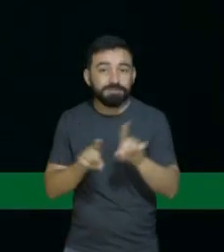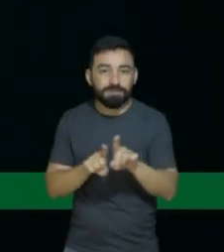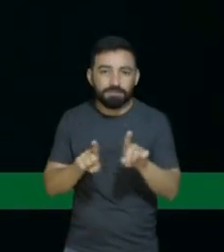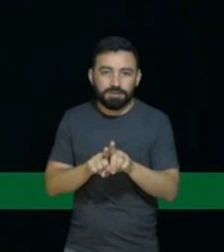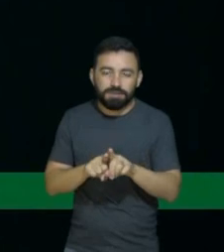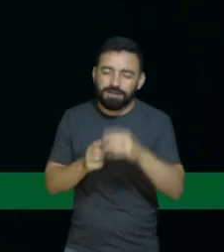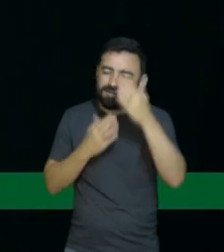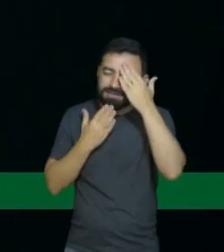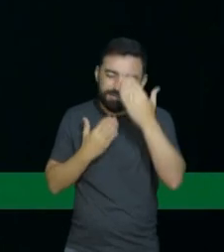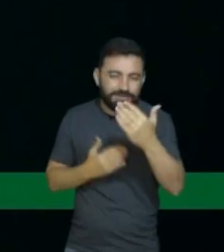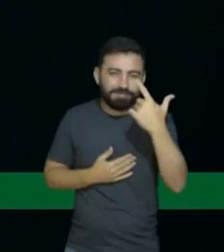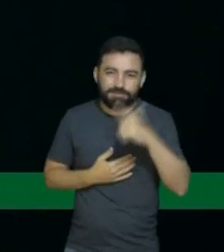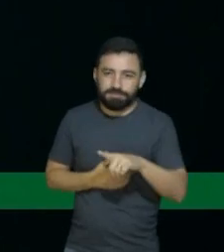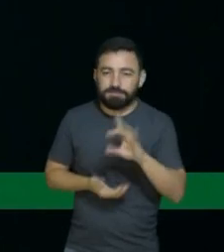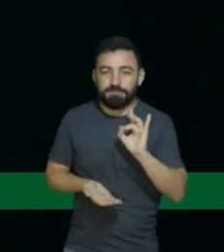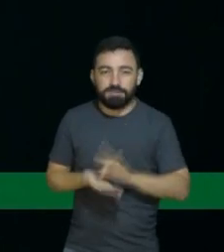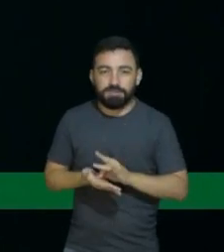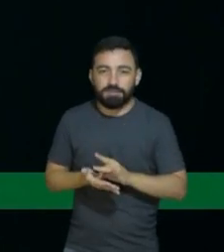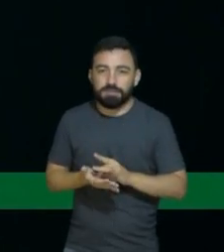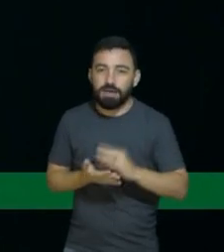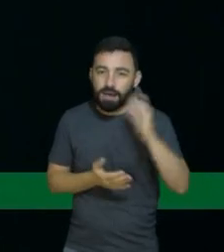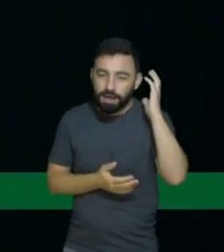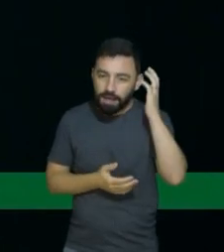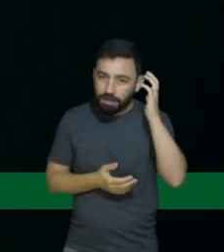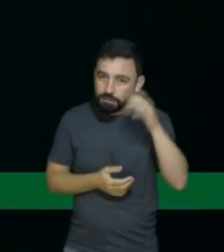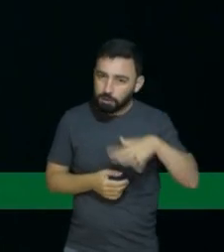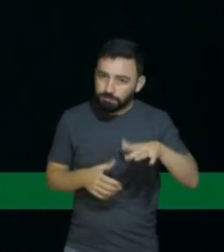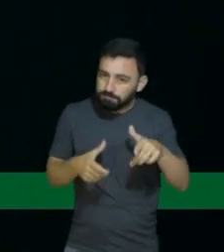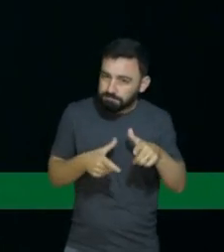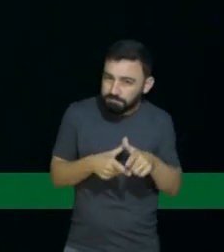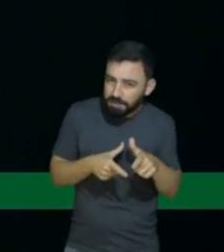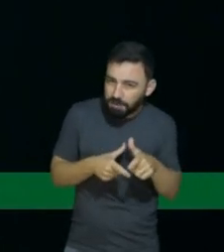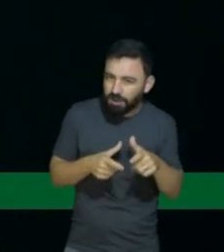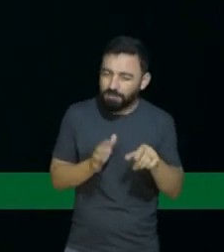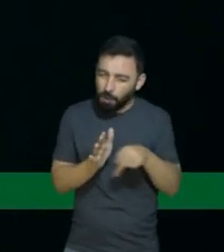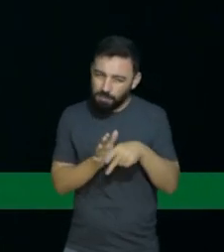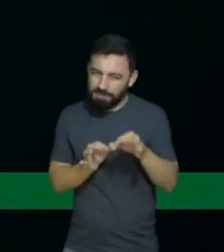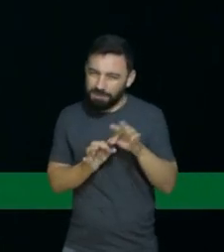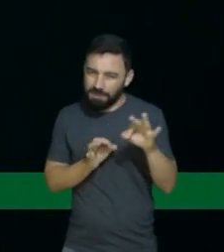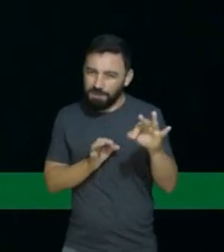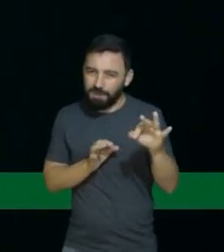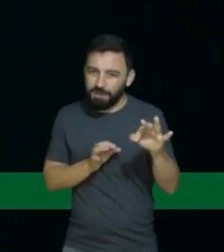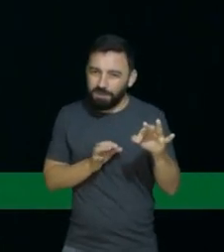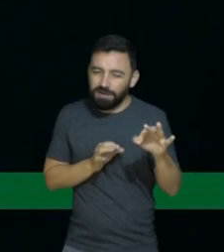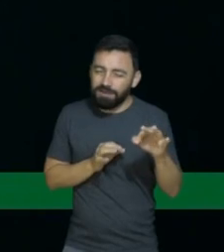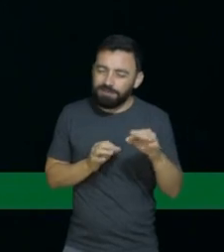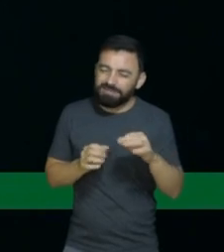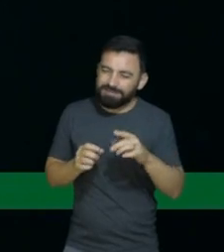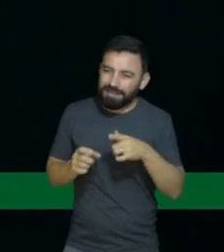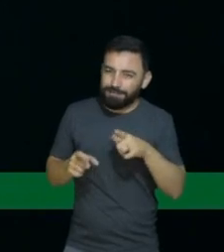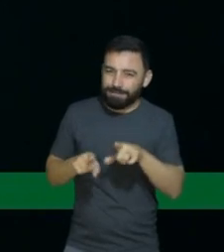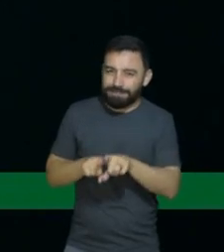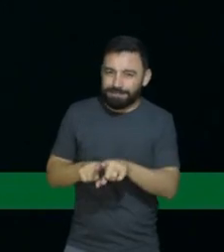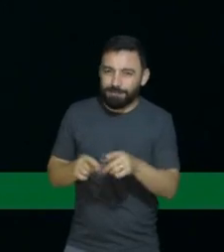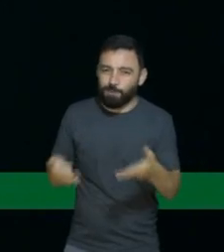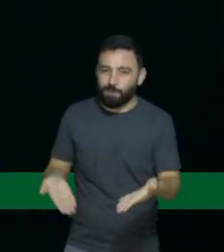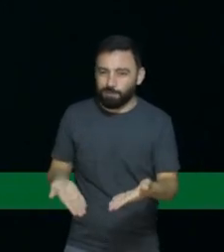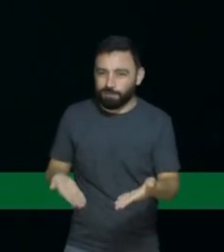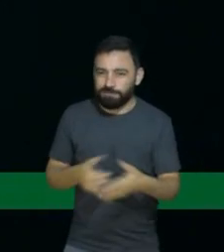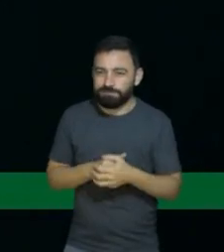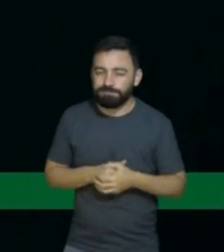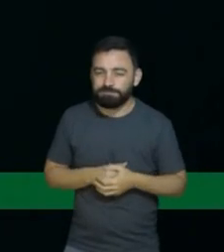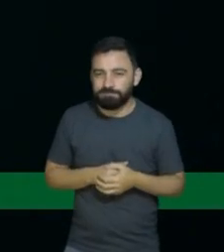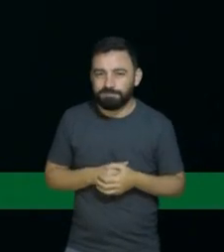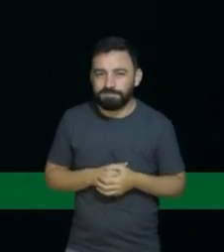de coração nós rádios consideradas menores rádios do interior pela parceria que existe hoje diga-se de